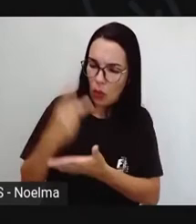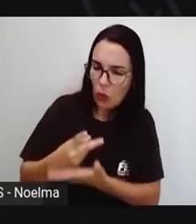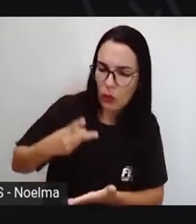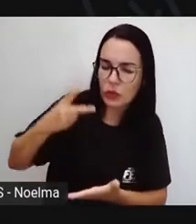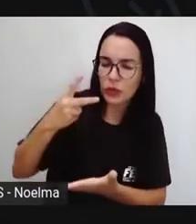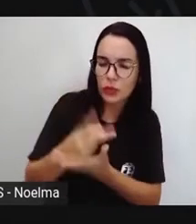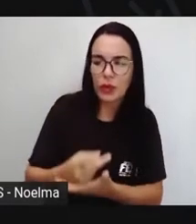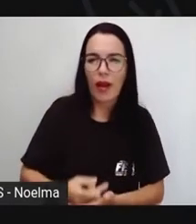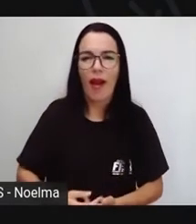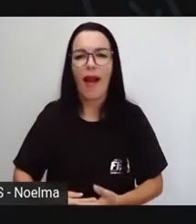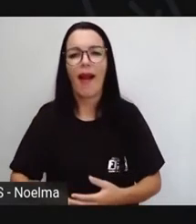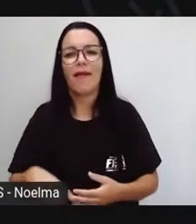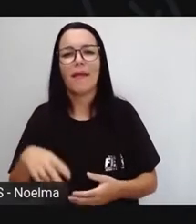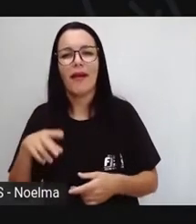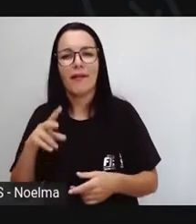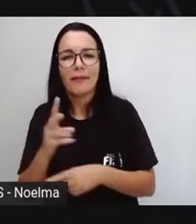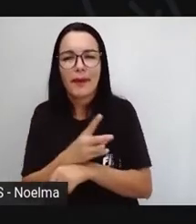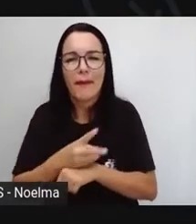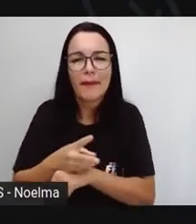procurando.